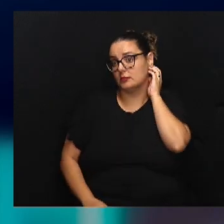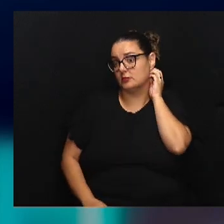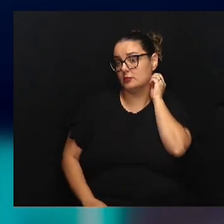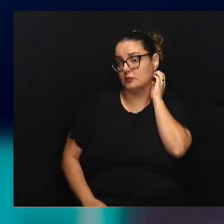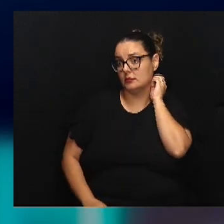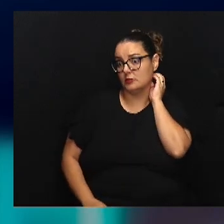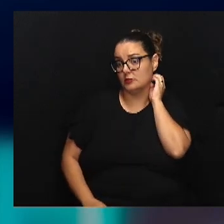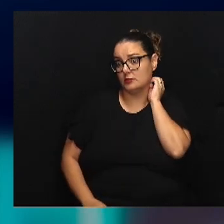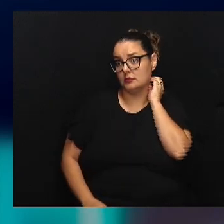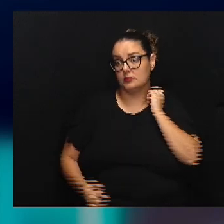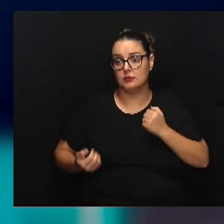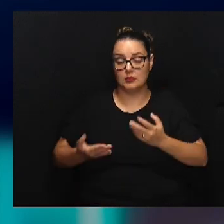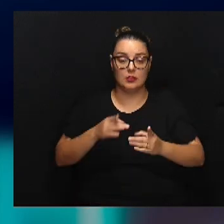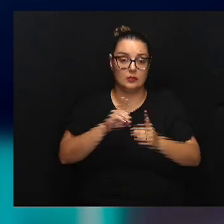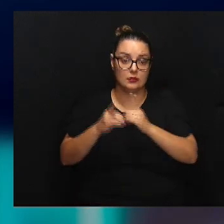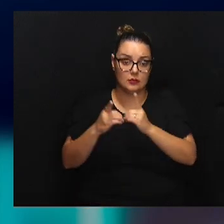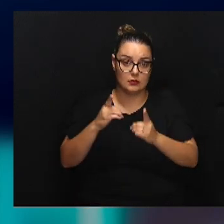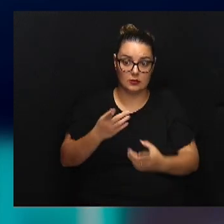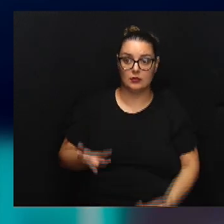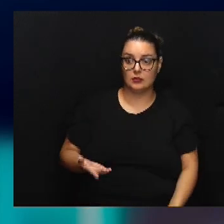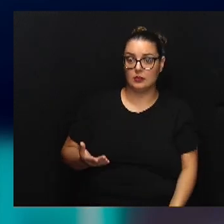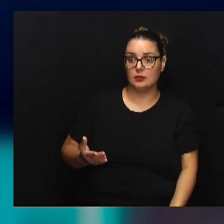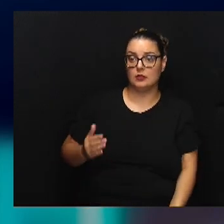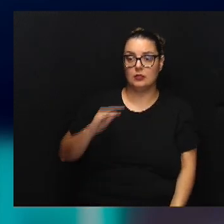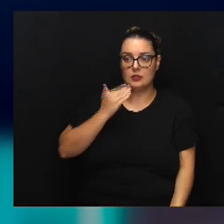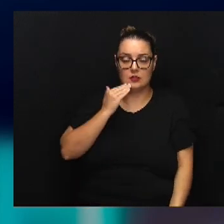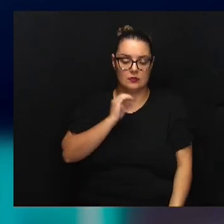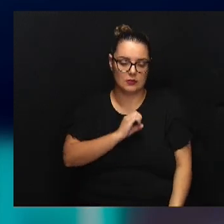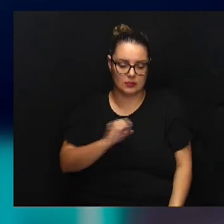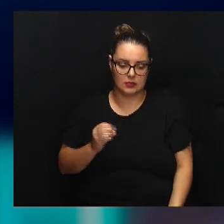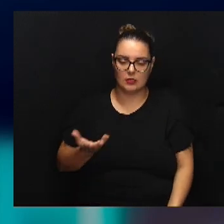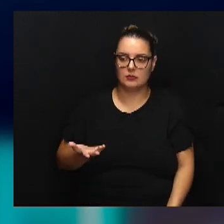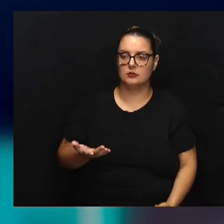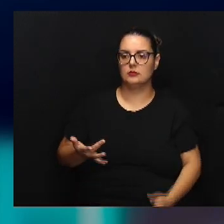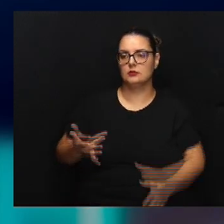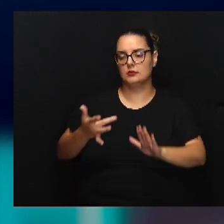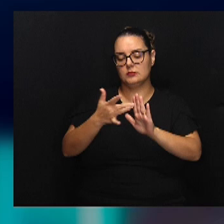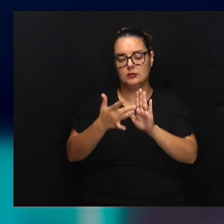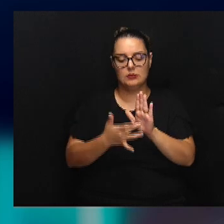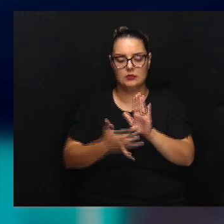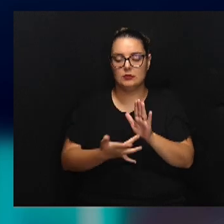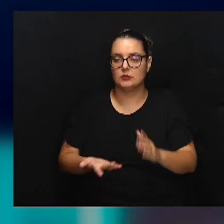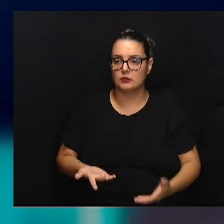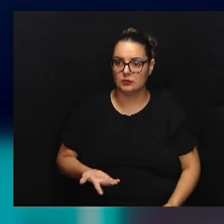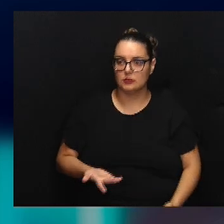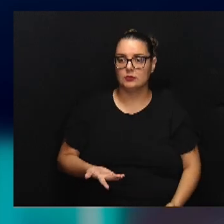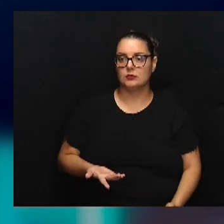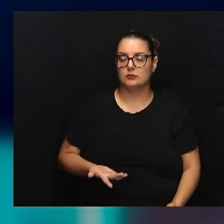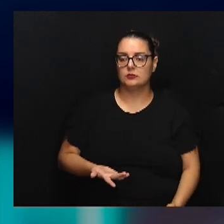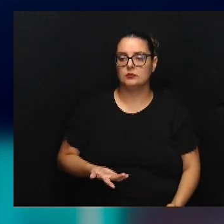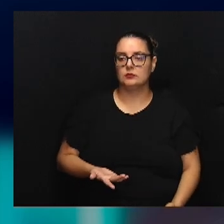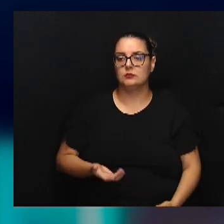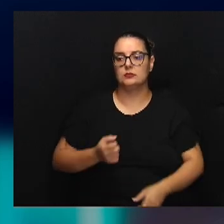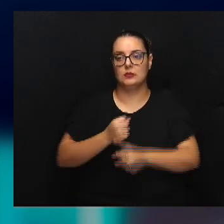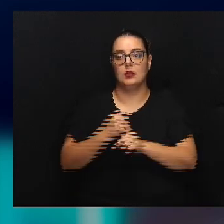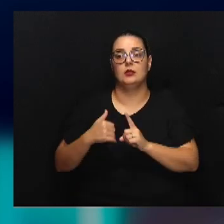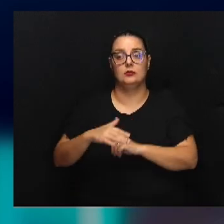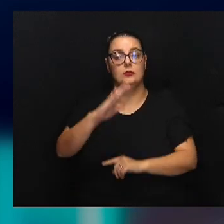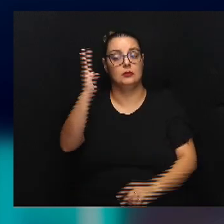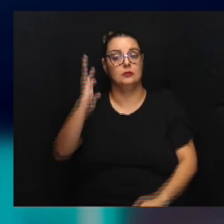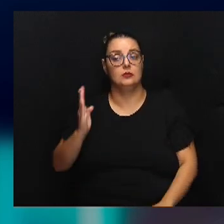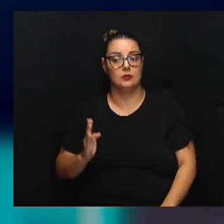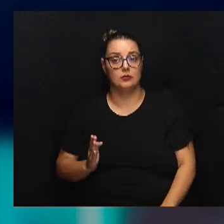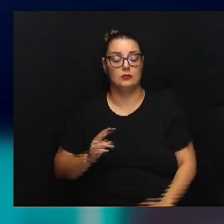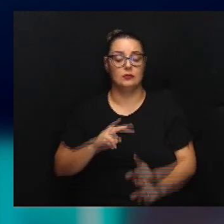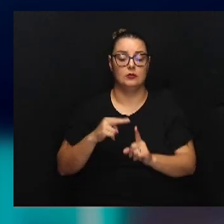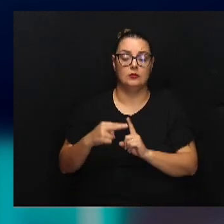impostas, a dinâmica de déficit zero e etc., que está pautada na sociedade brasileira, do ponto de